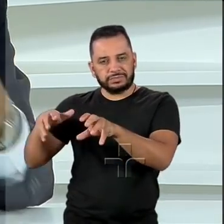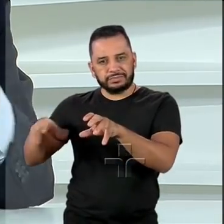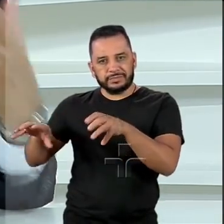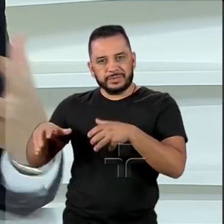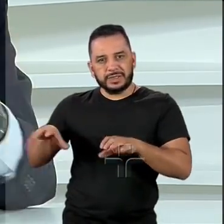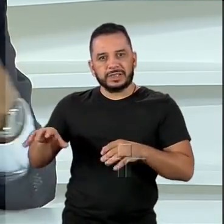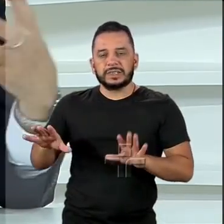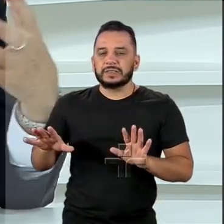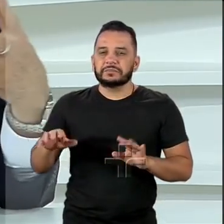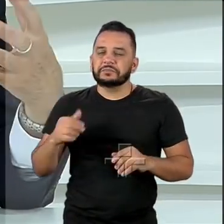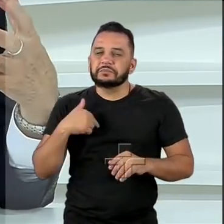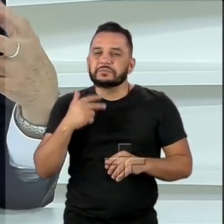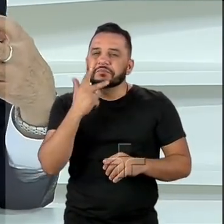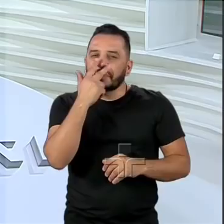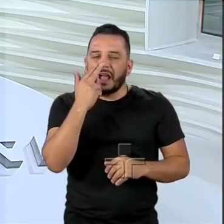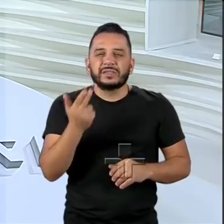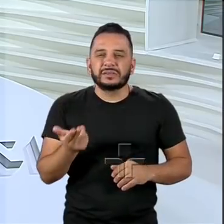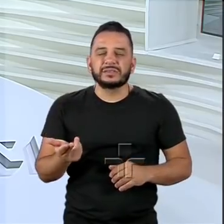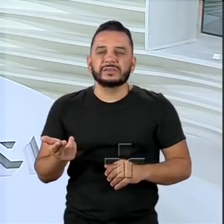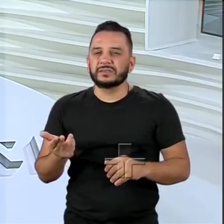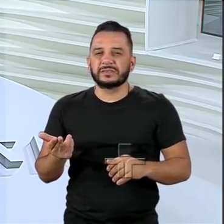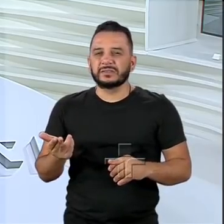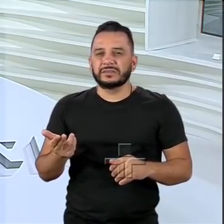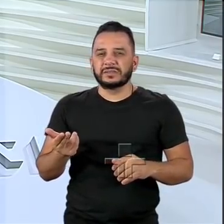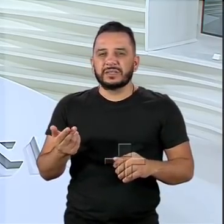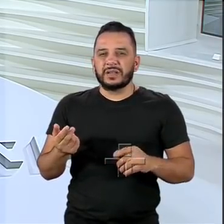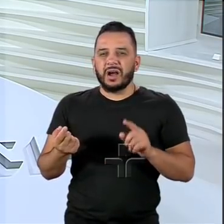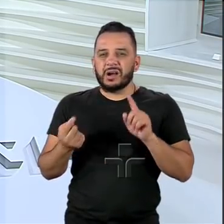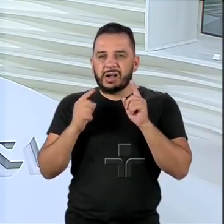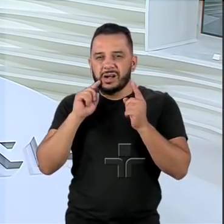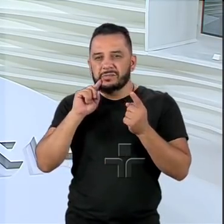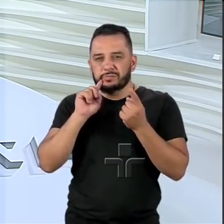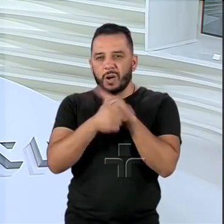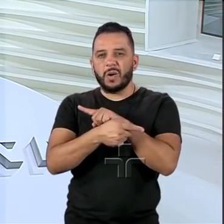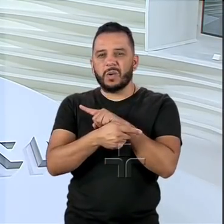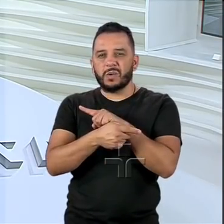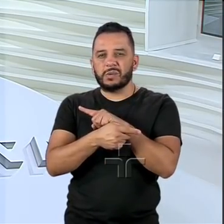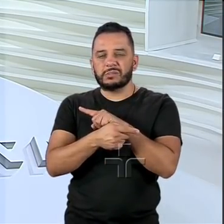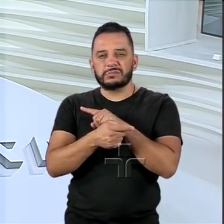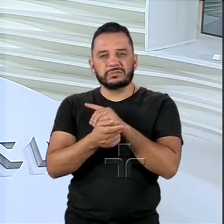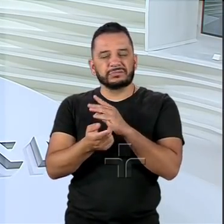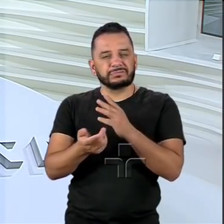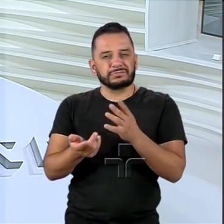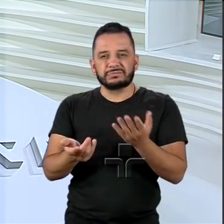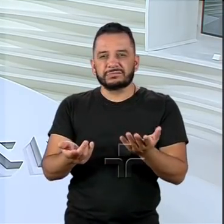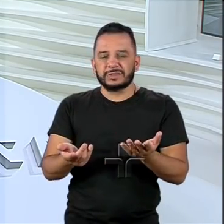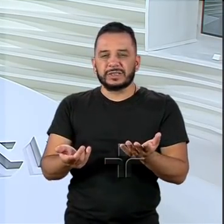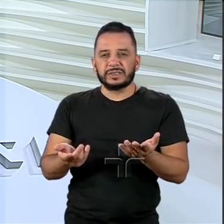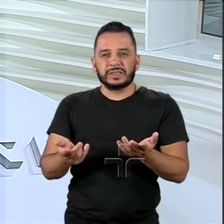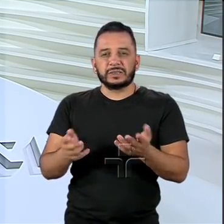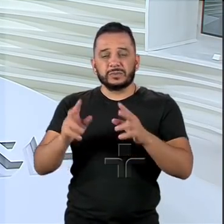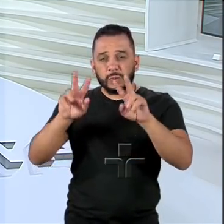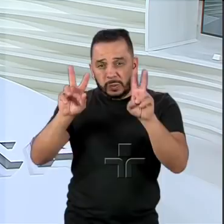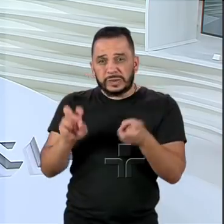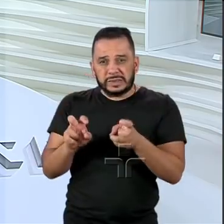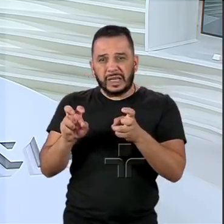a disparidade da forma como se apresentam as